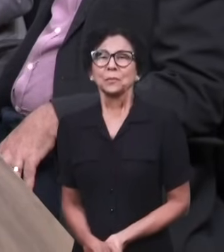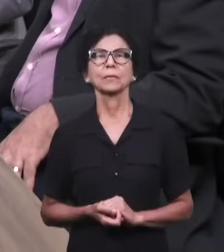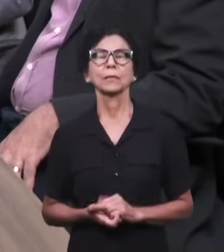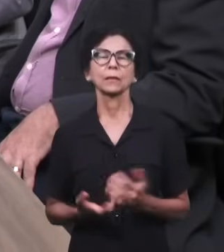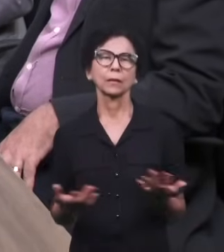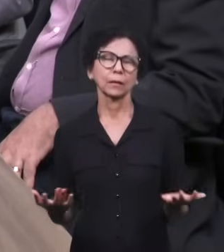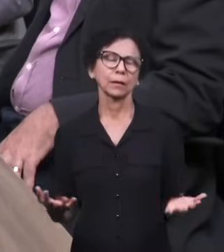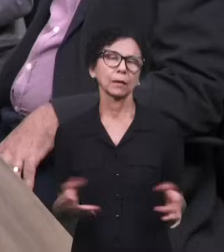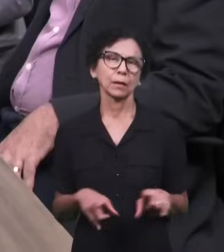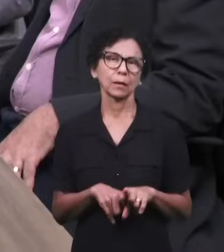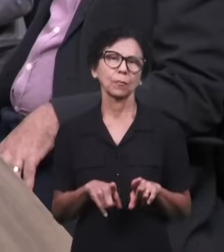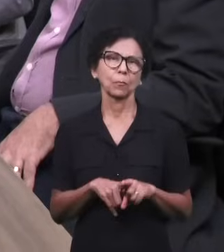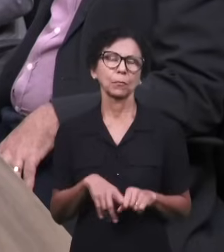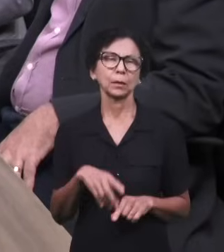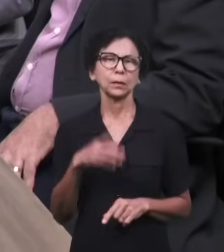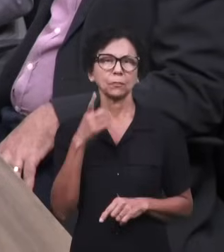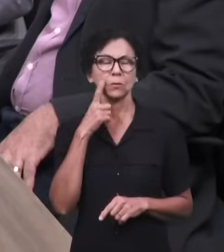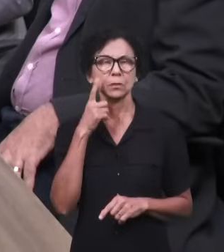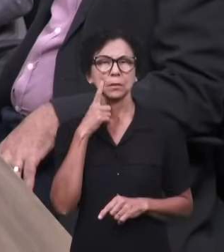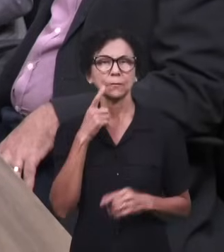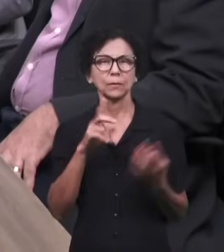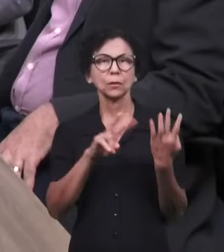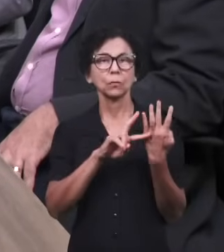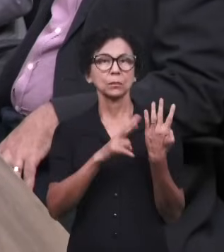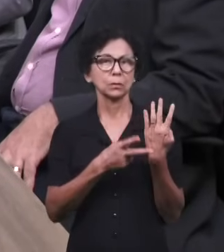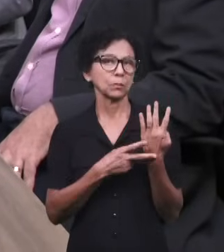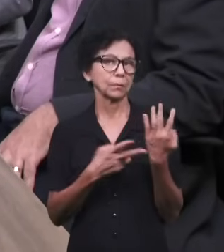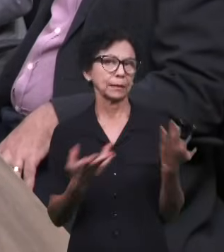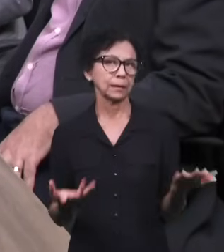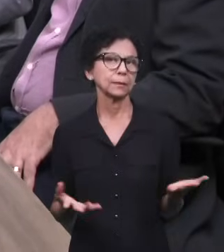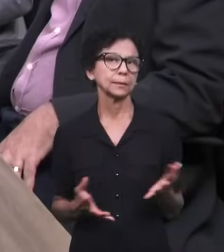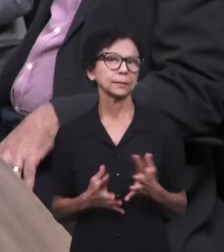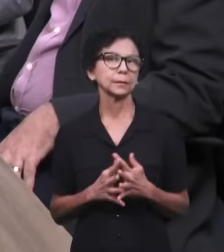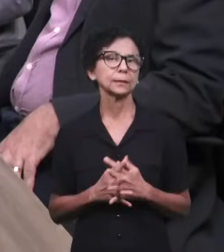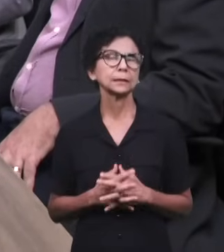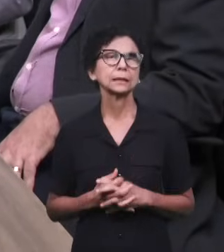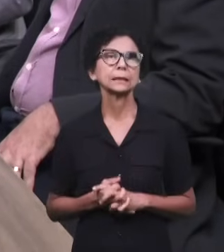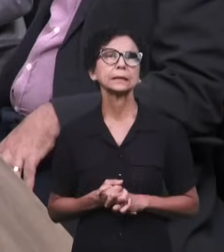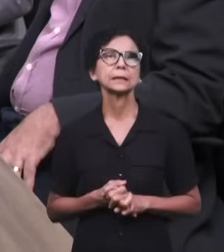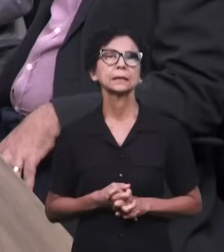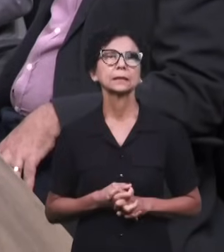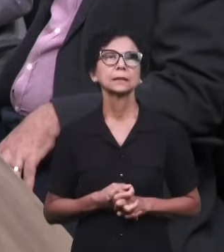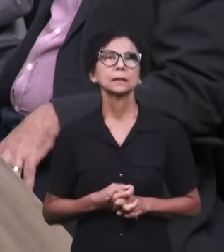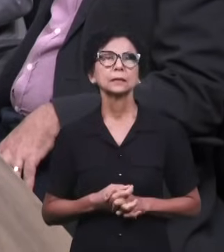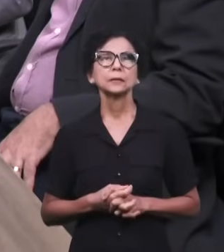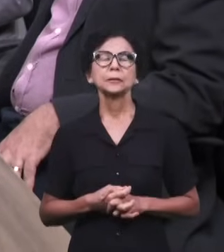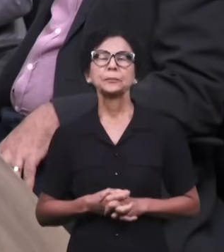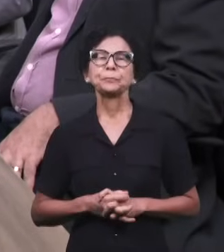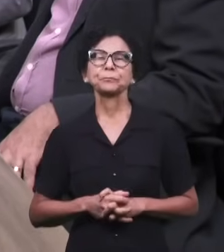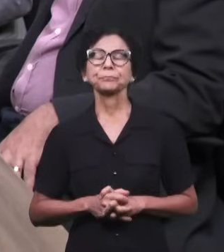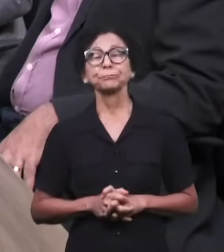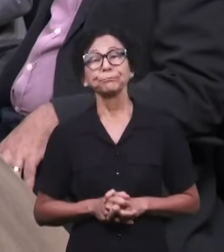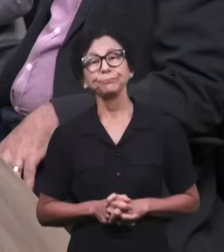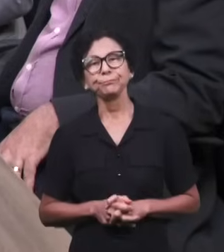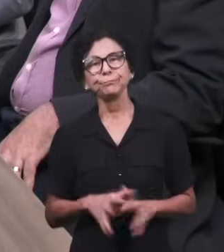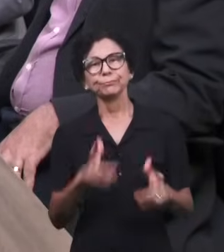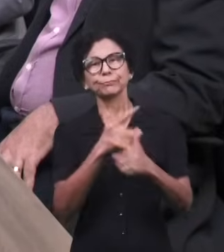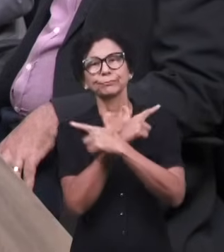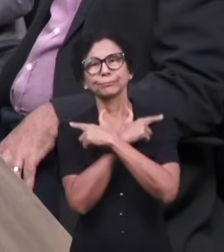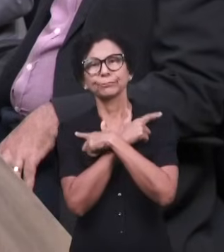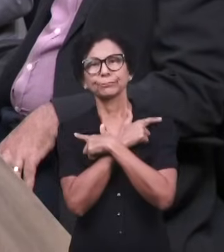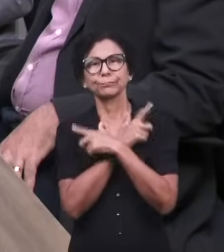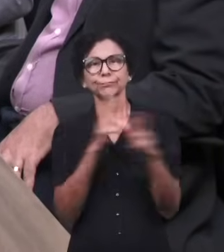você vê, né, Marcelo, a consequência, a mensagem que ele desceu subliminarmente para as filhas, né? Verdade.